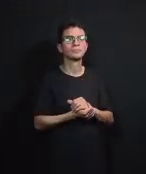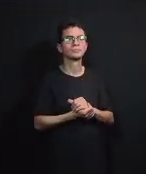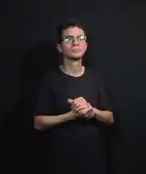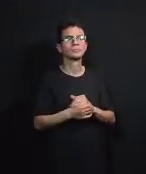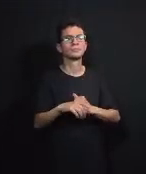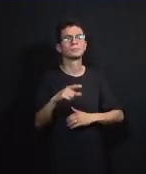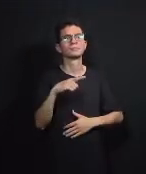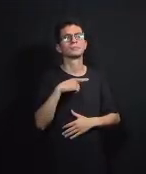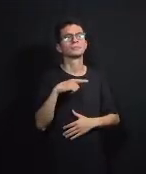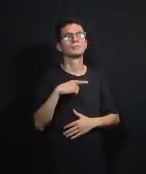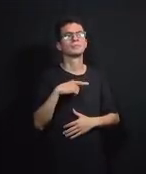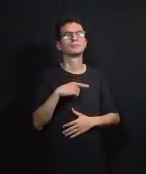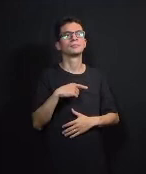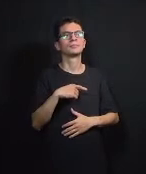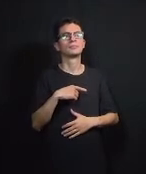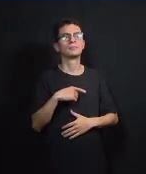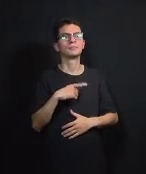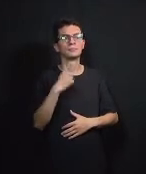populismo. Então,